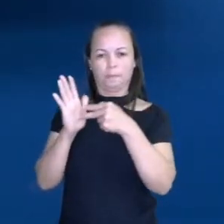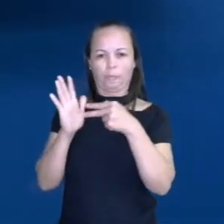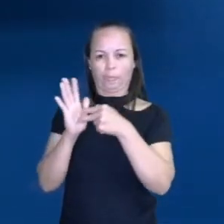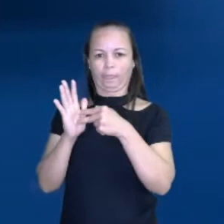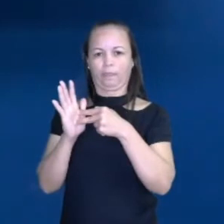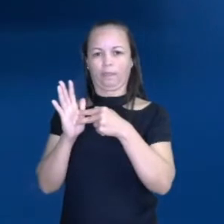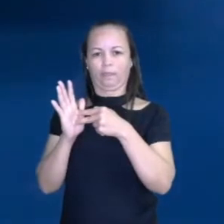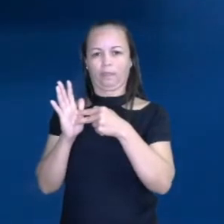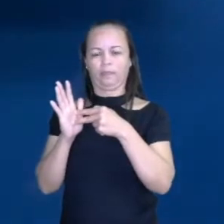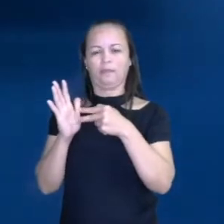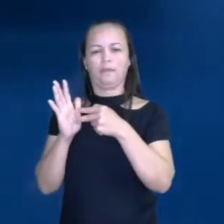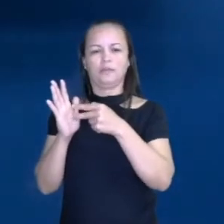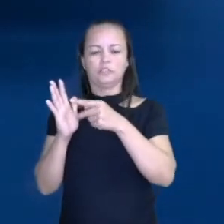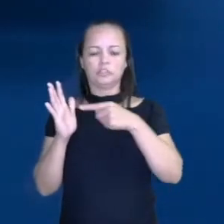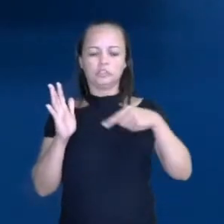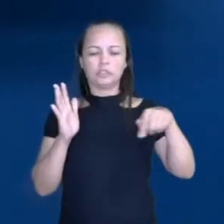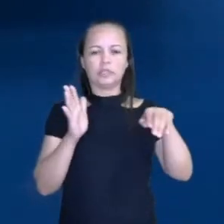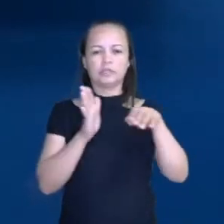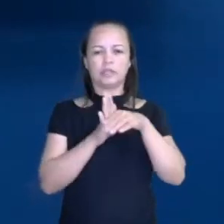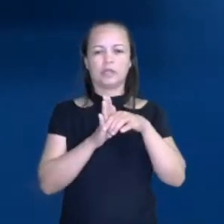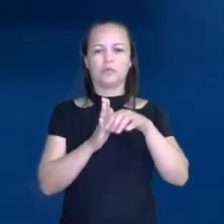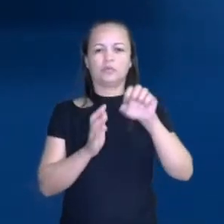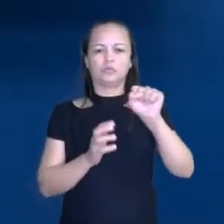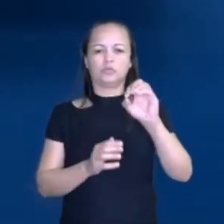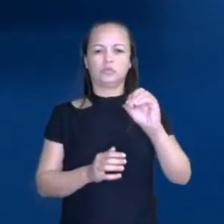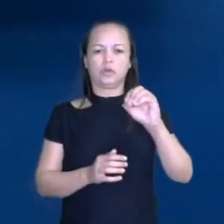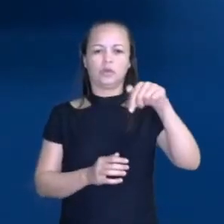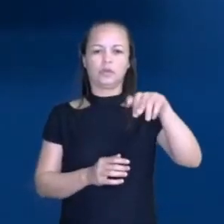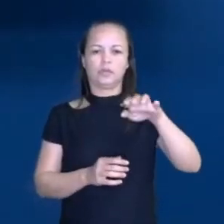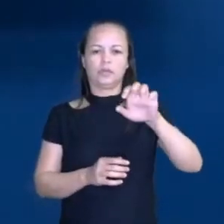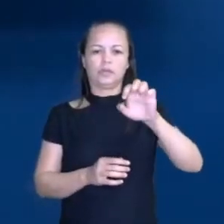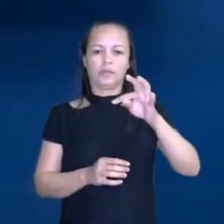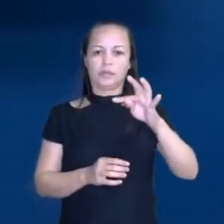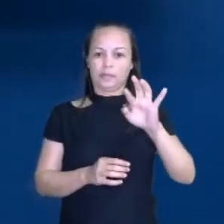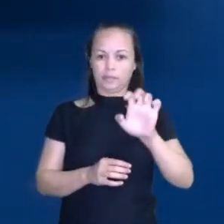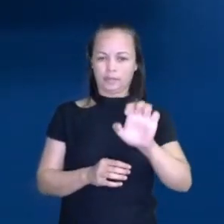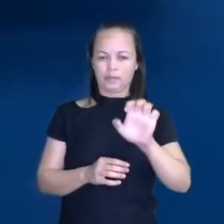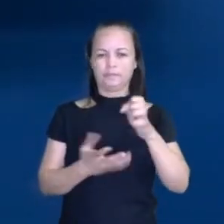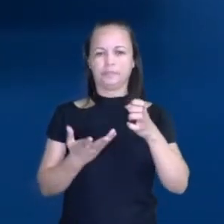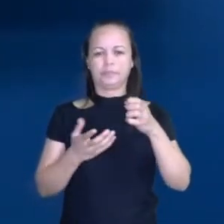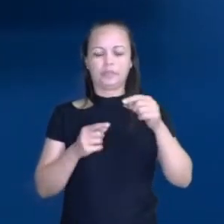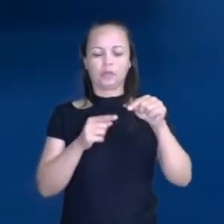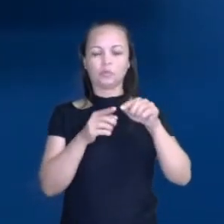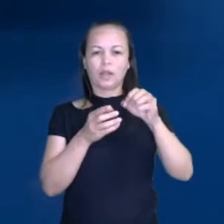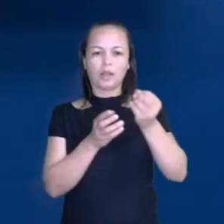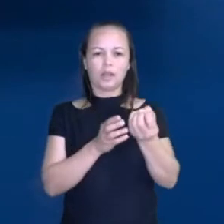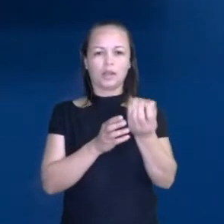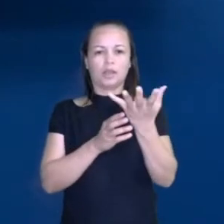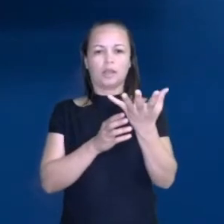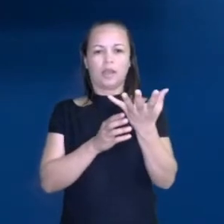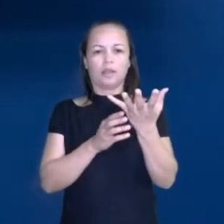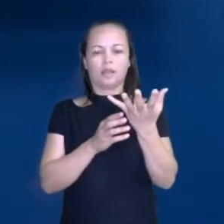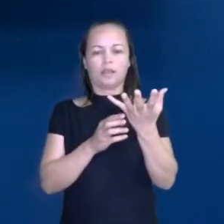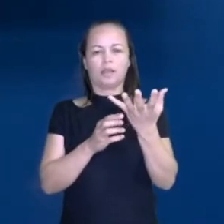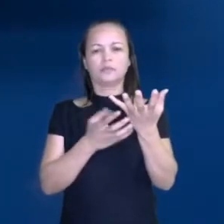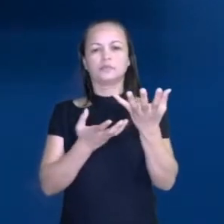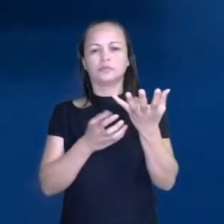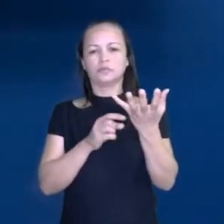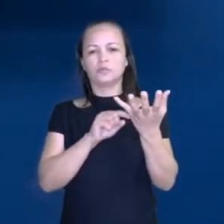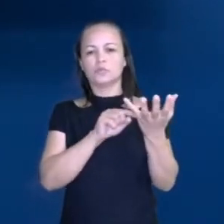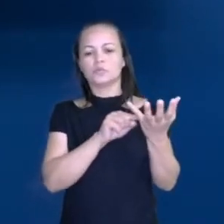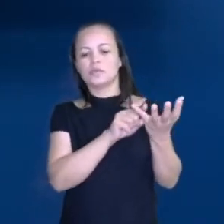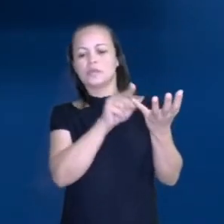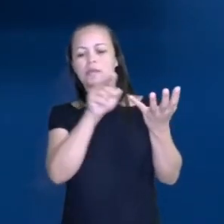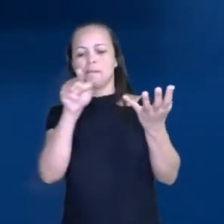a tomada tá chega até o soquete ele Sócrates aqui tá ligando a como está chegando até aqui